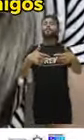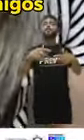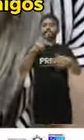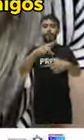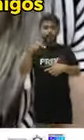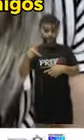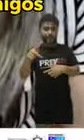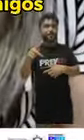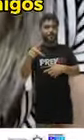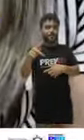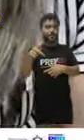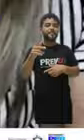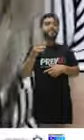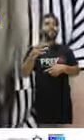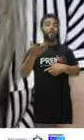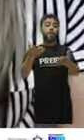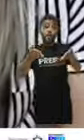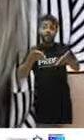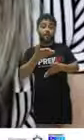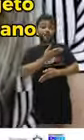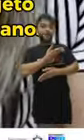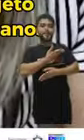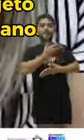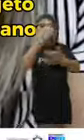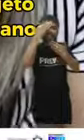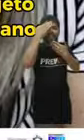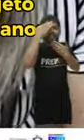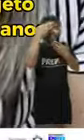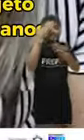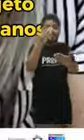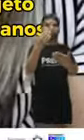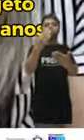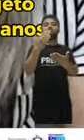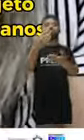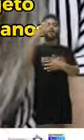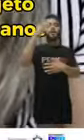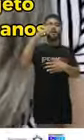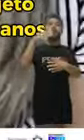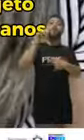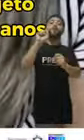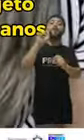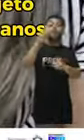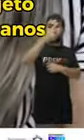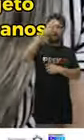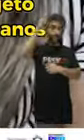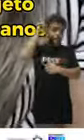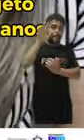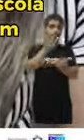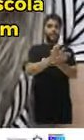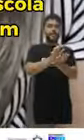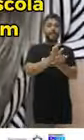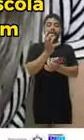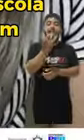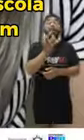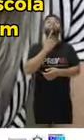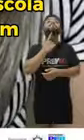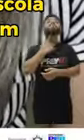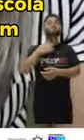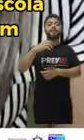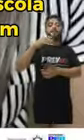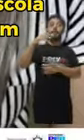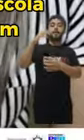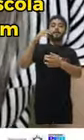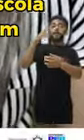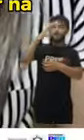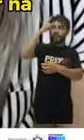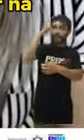hoje amigos de trabalho. Então, eu sou muito grata. Gratidão que esse projeto ele continue por muitos anos, ajudando os alunos de escola pública